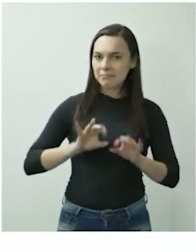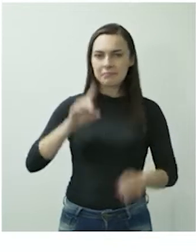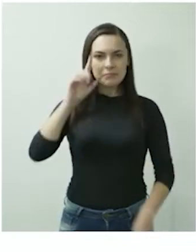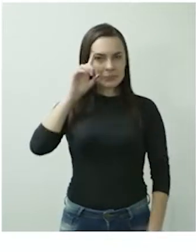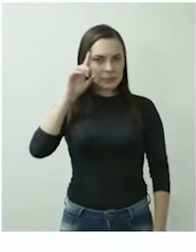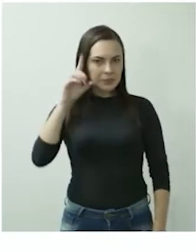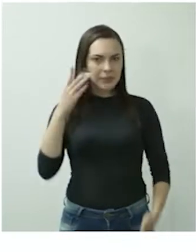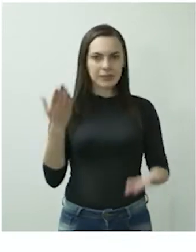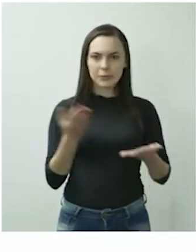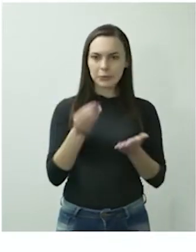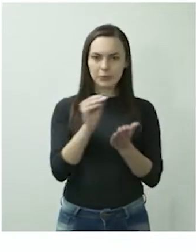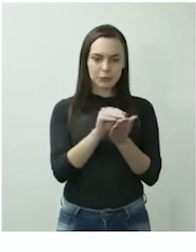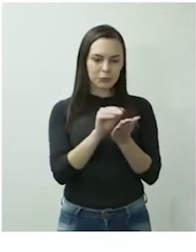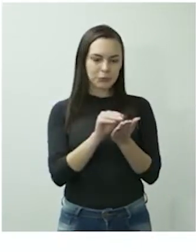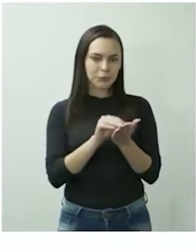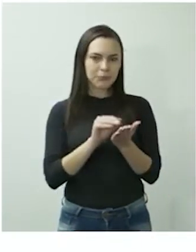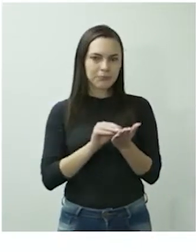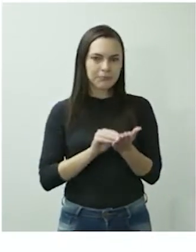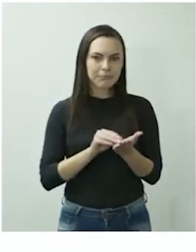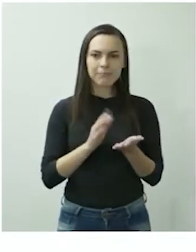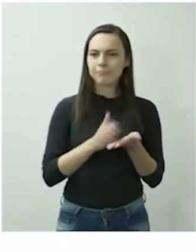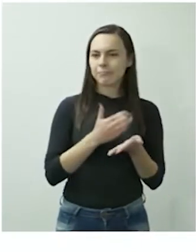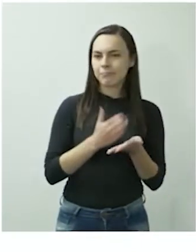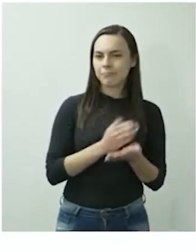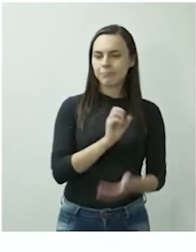data no nosso caderno, folha,